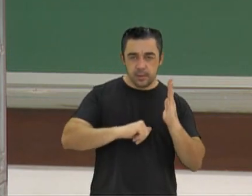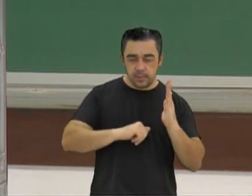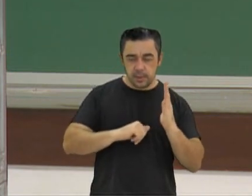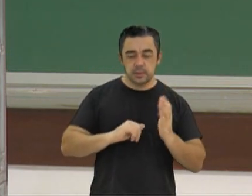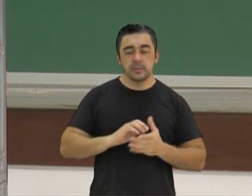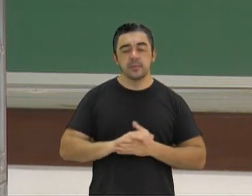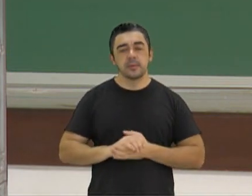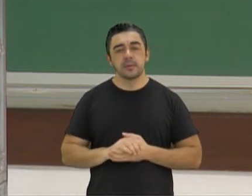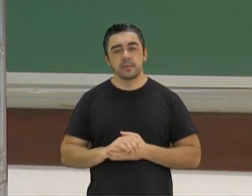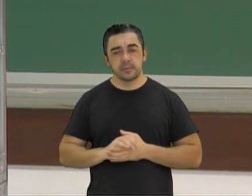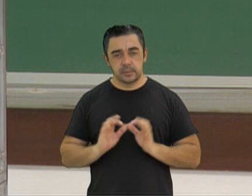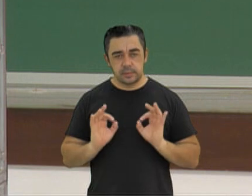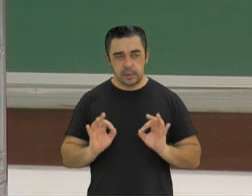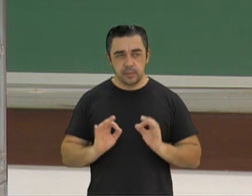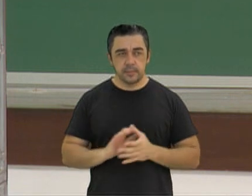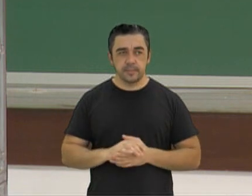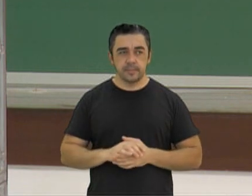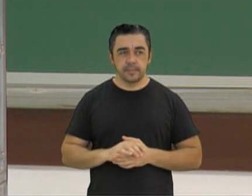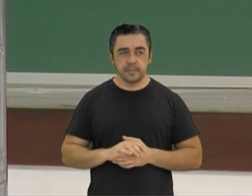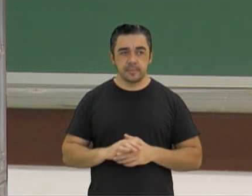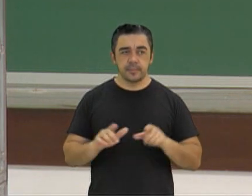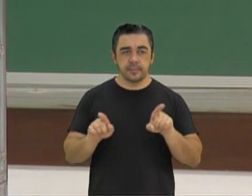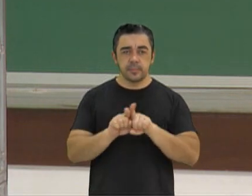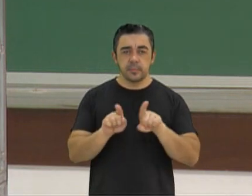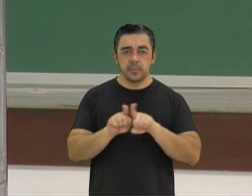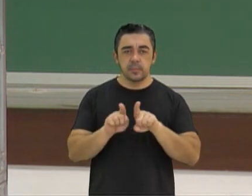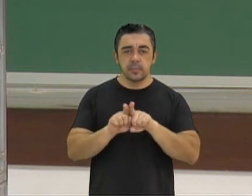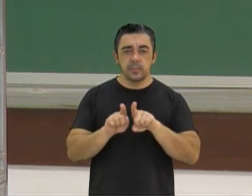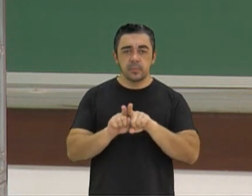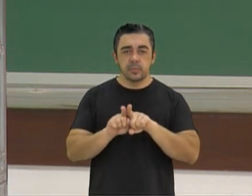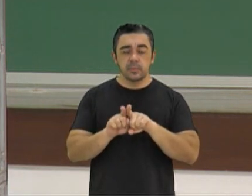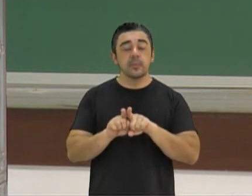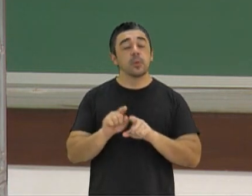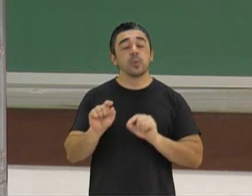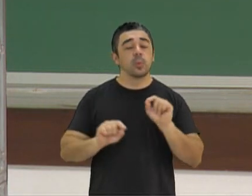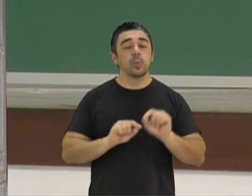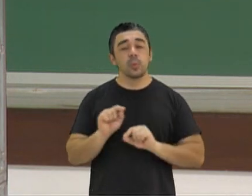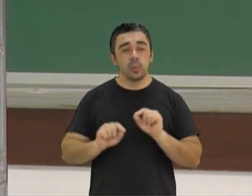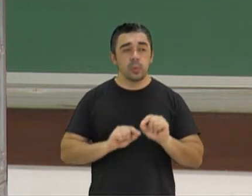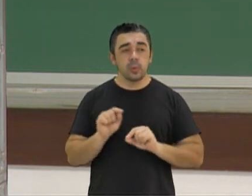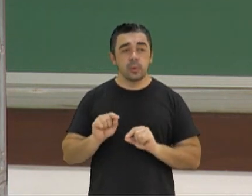eliminação, certo? E, desculpa, vamos fazer também